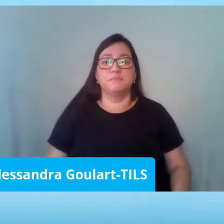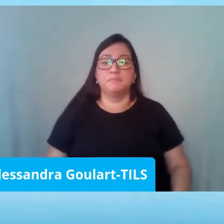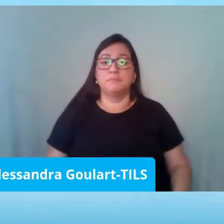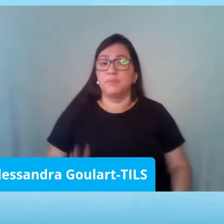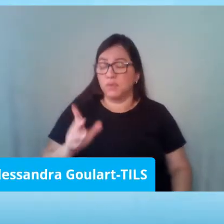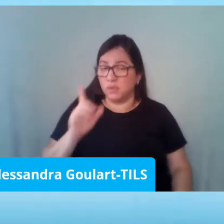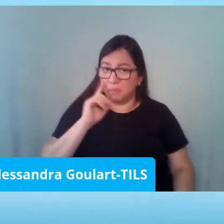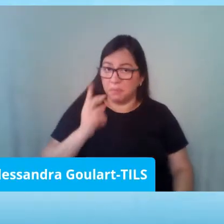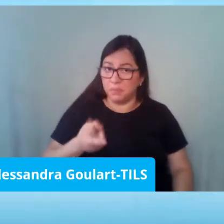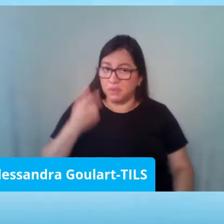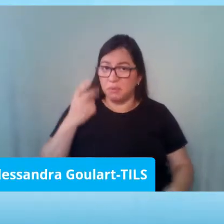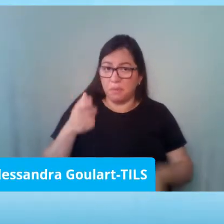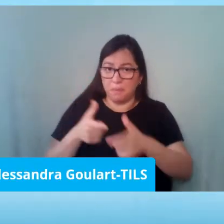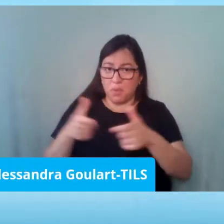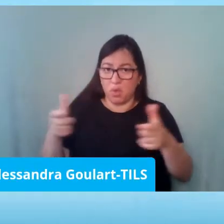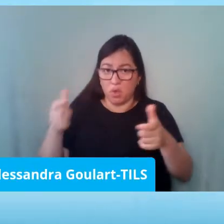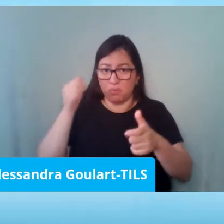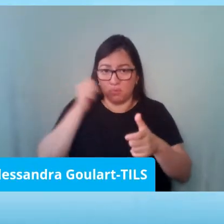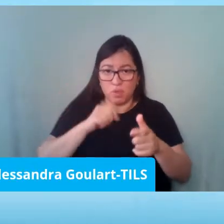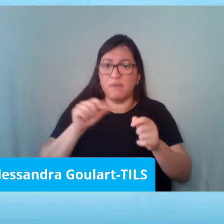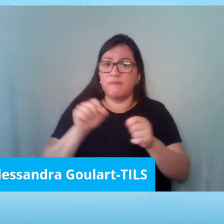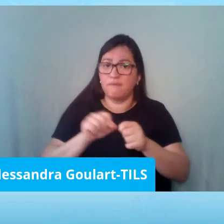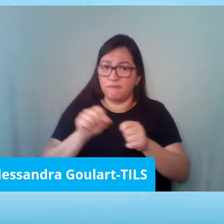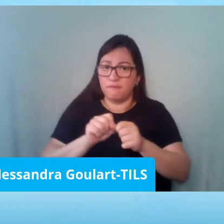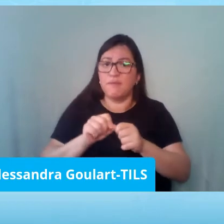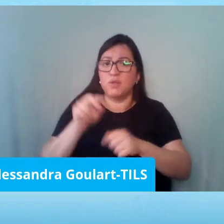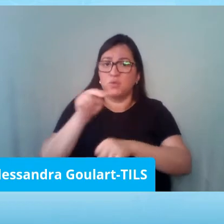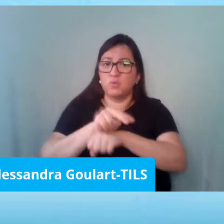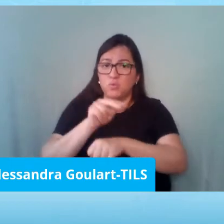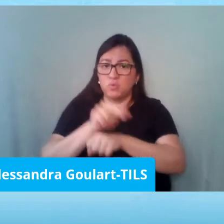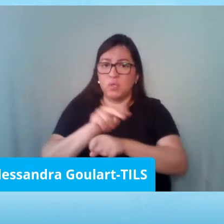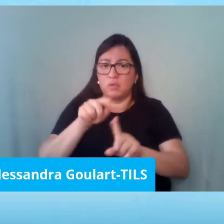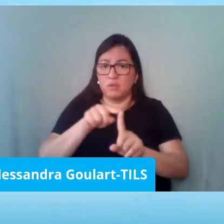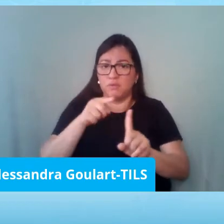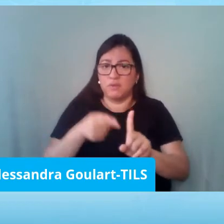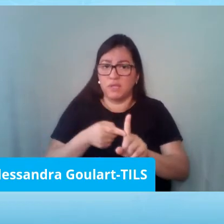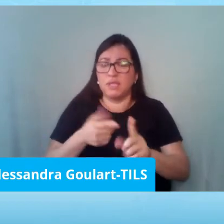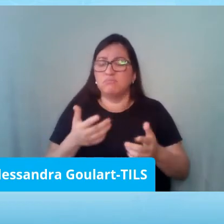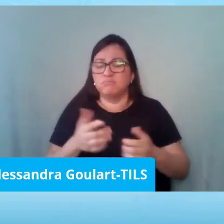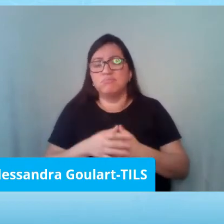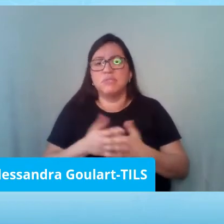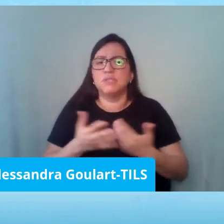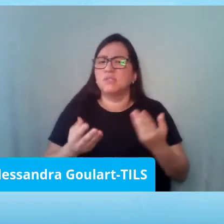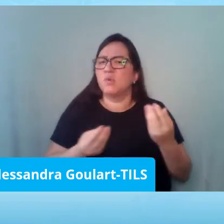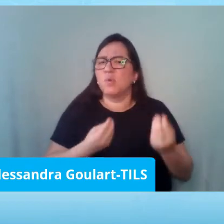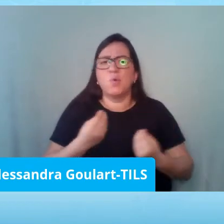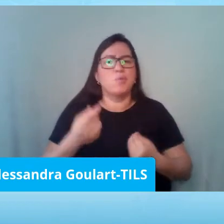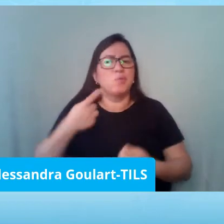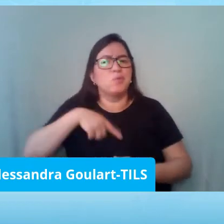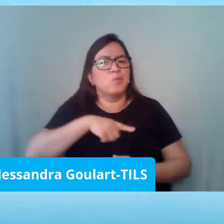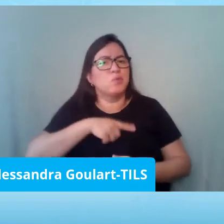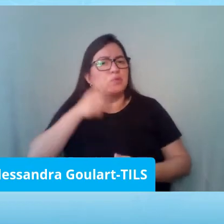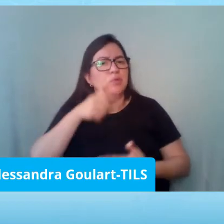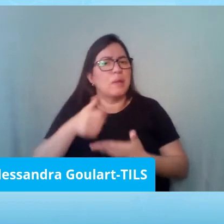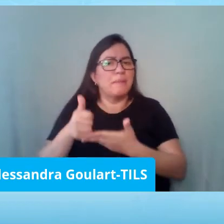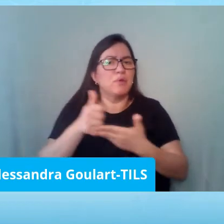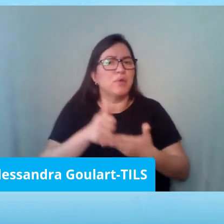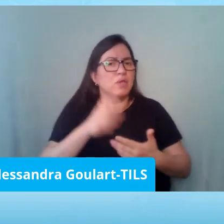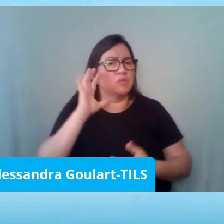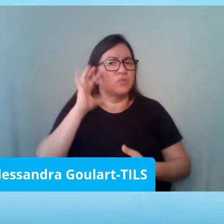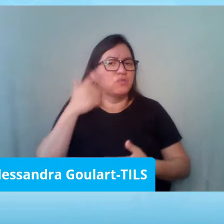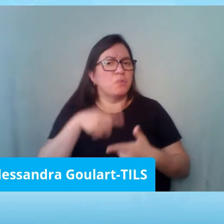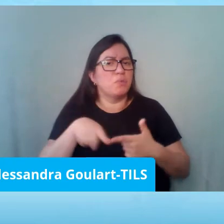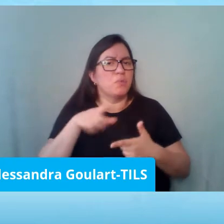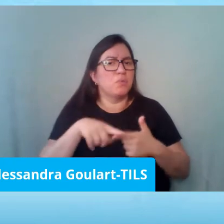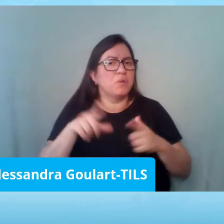por que a gente não consegue resolver o problema, né? E o Paulo falou isso, né? Um dos grandes nós é a questão